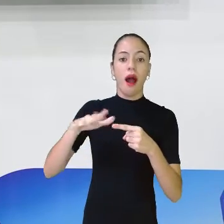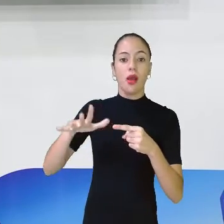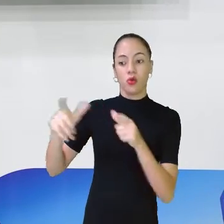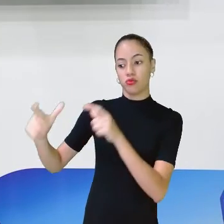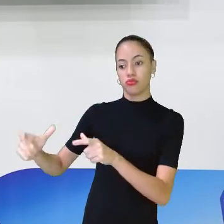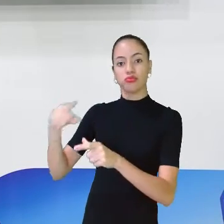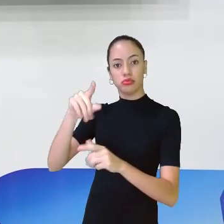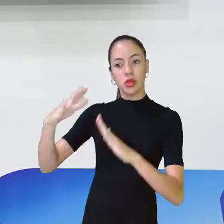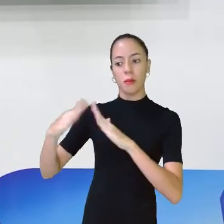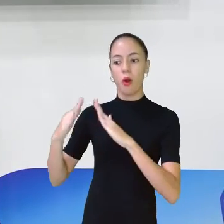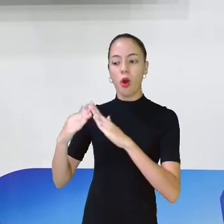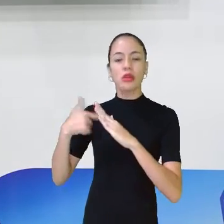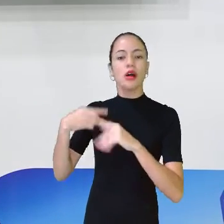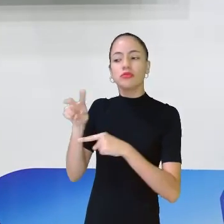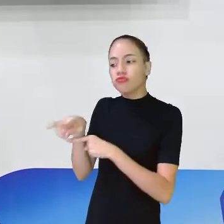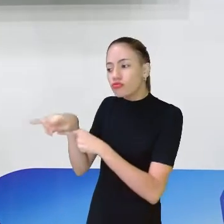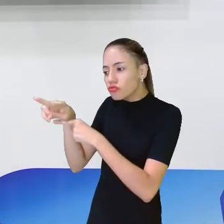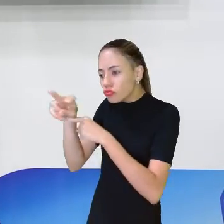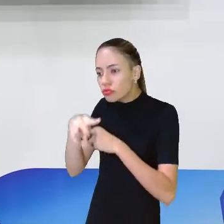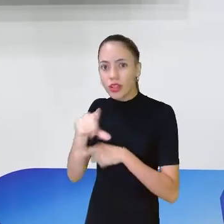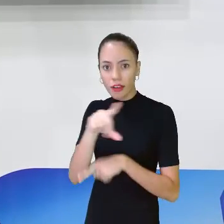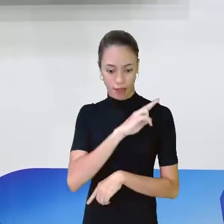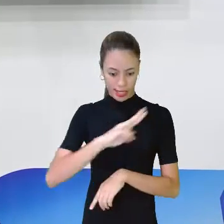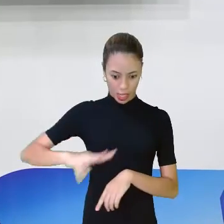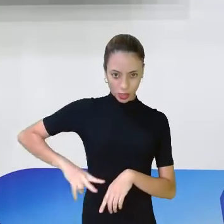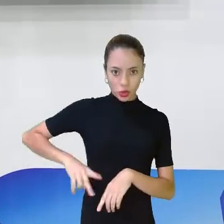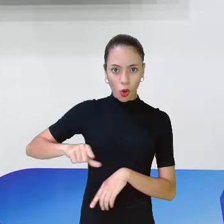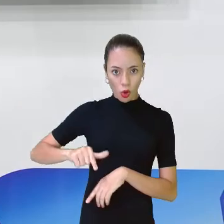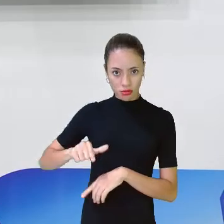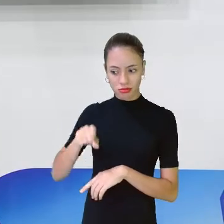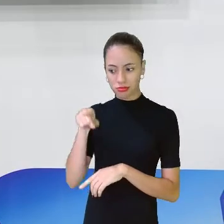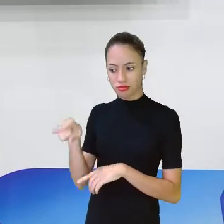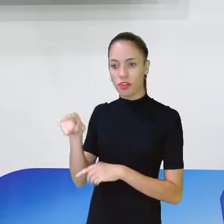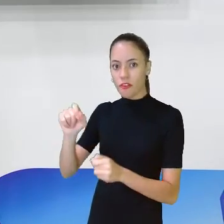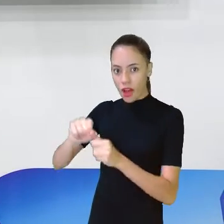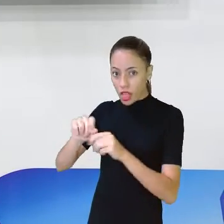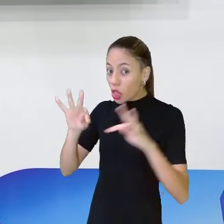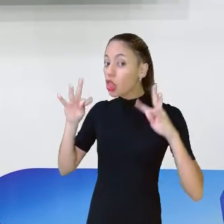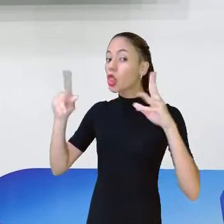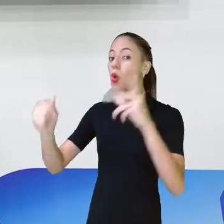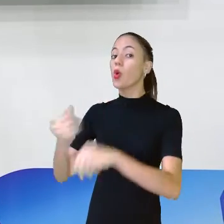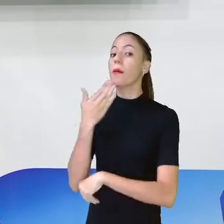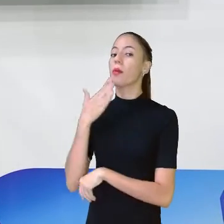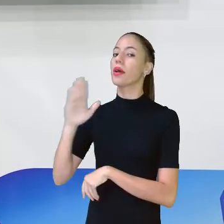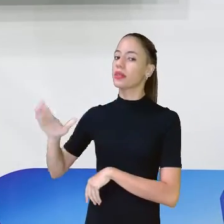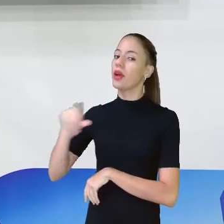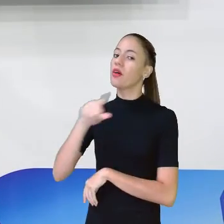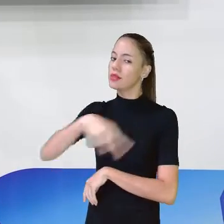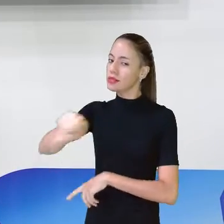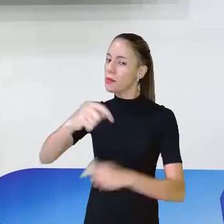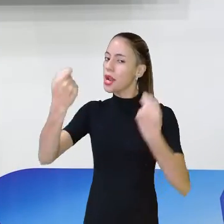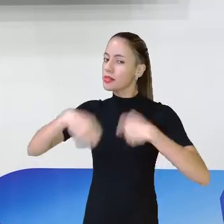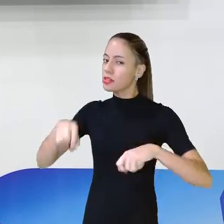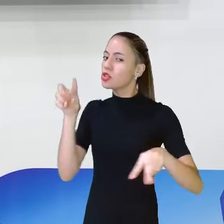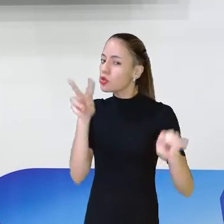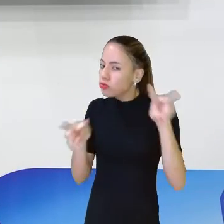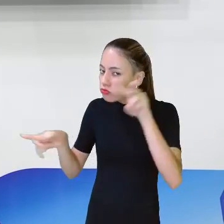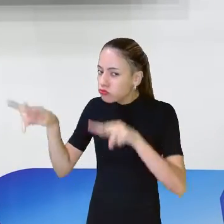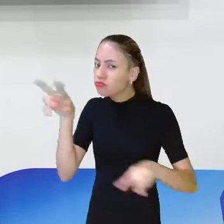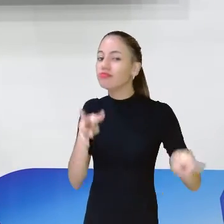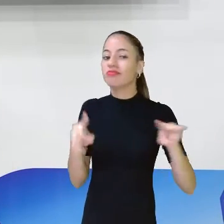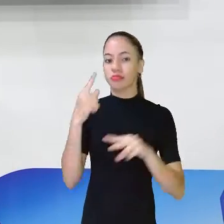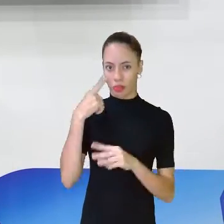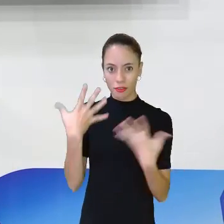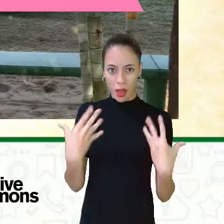Fiscalizando se aquele seu vereador está cumprindo mesmo, né? Com o que falou. Fica ligado aí, viu? E aí, vamos embora. Olha aqui,